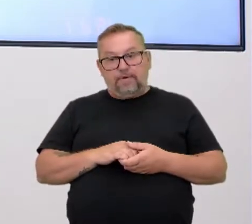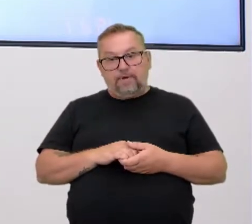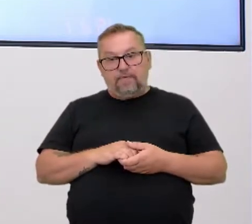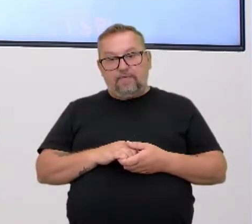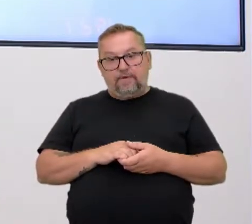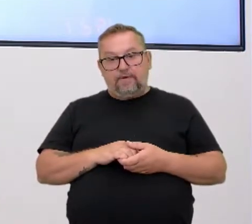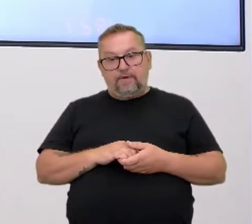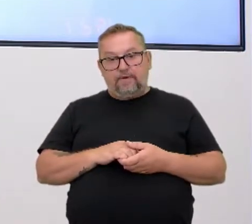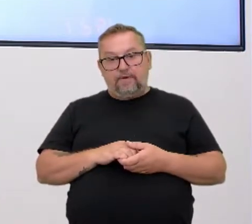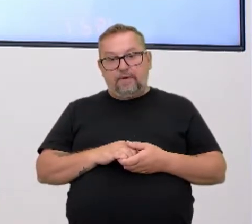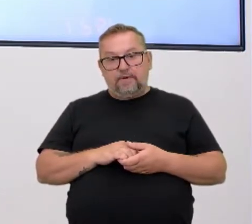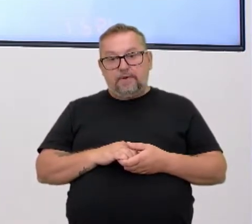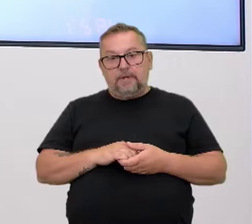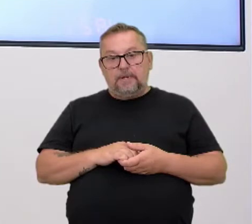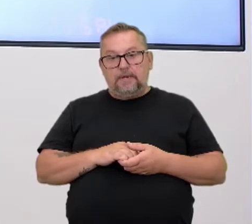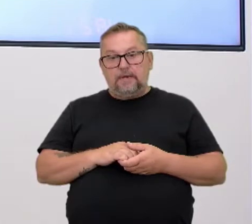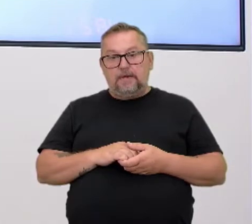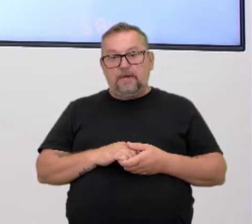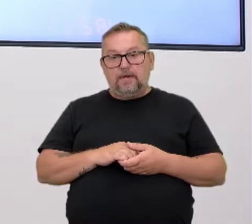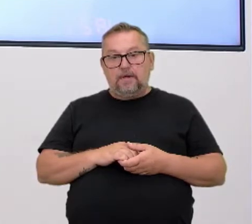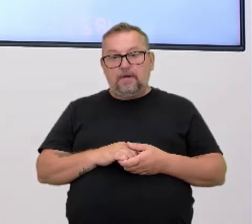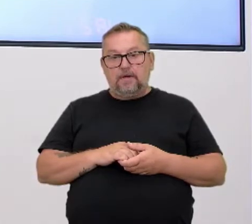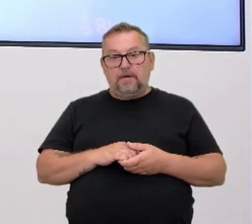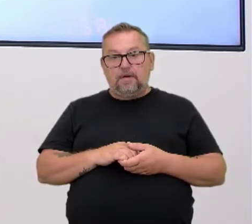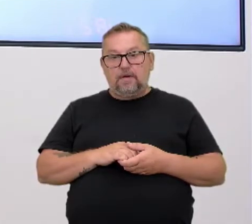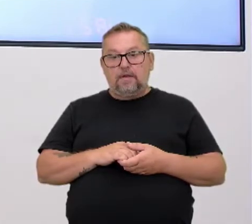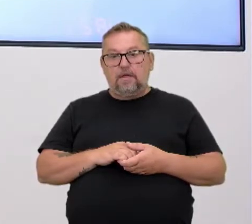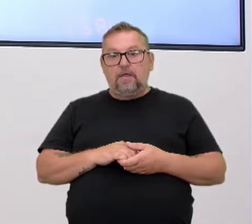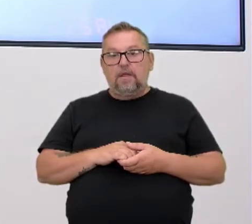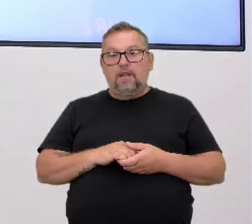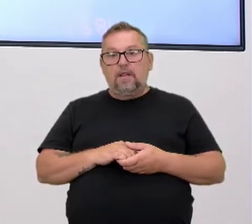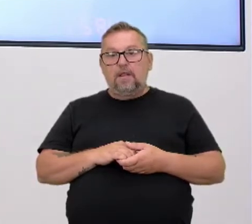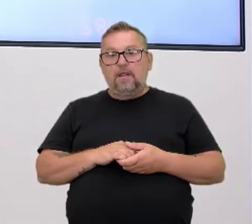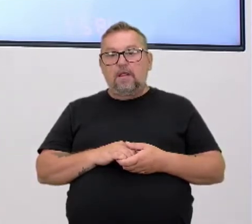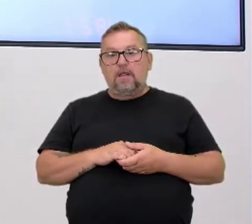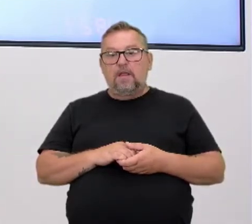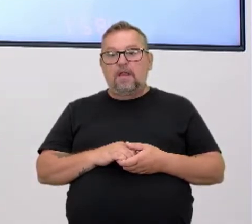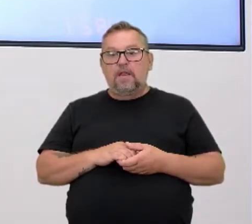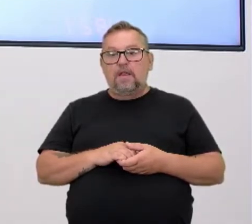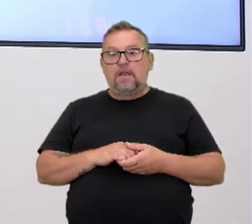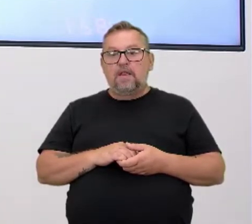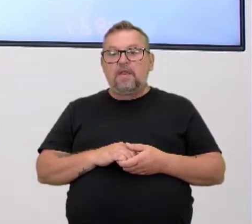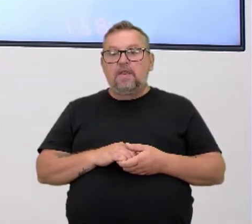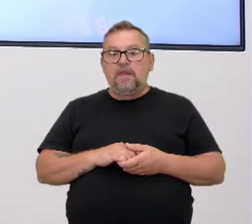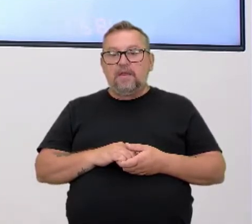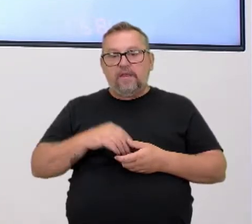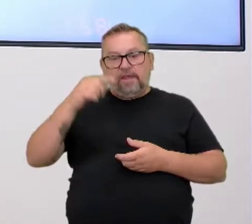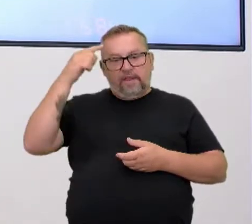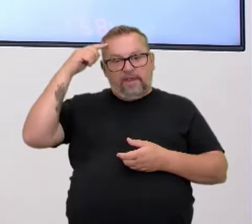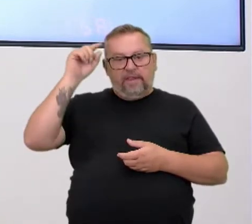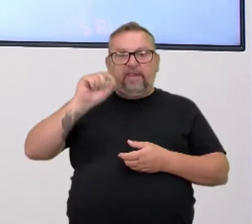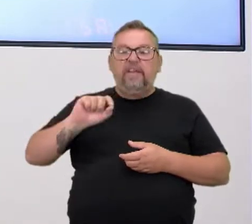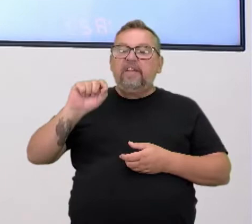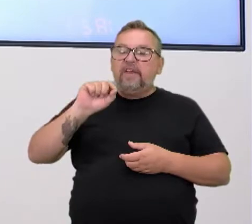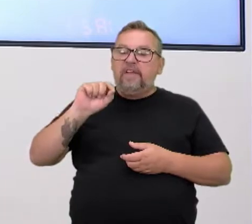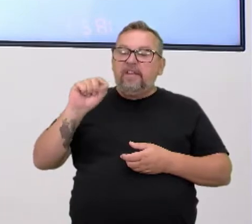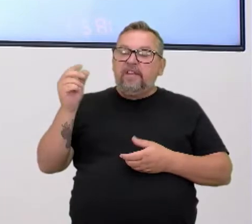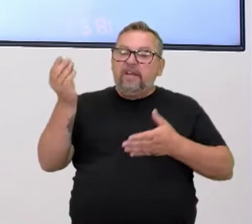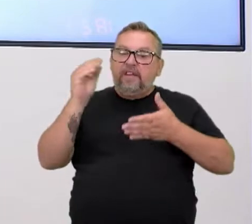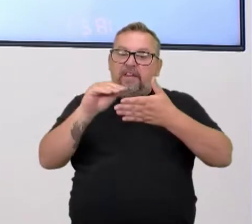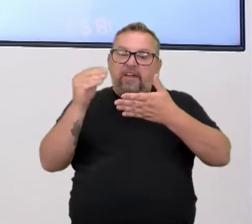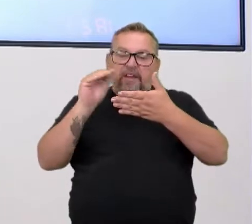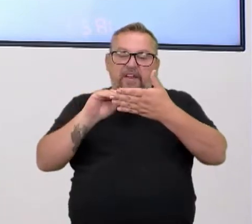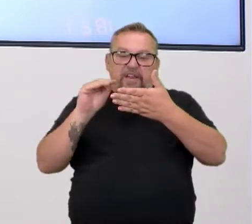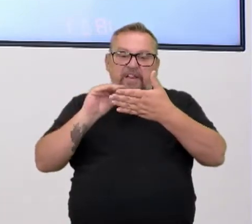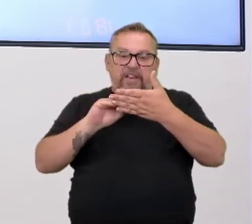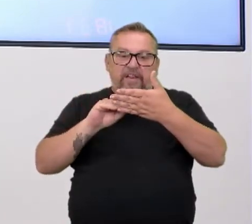o que viria aqui dentro dessas caixinhas, né? Pensando no planejamento financeiro, o que viria? Planilha de... Quando